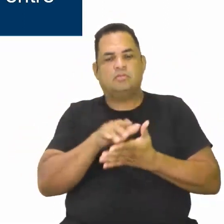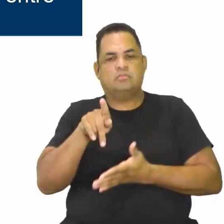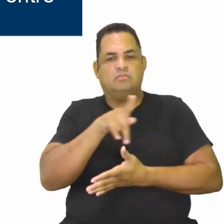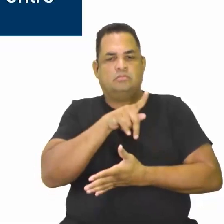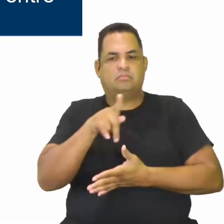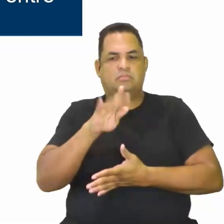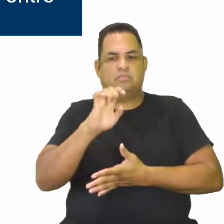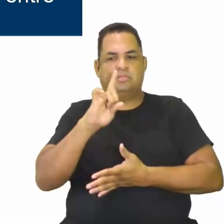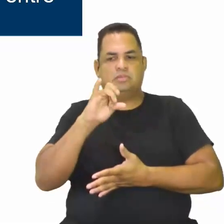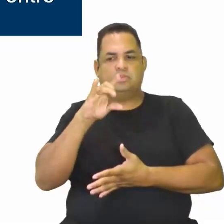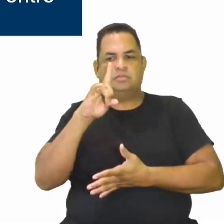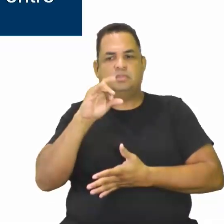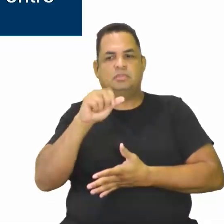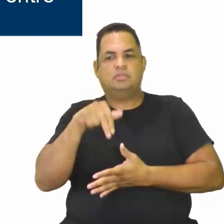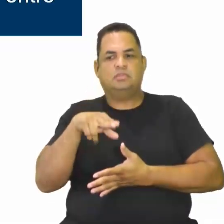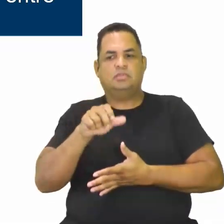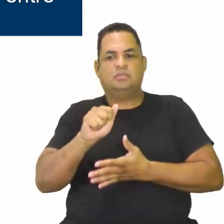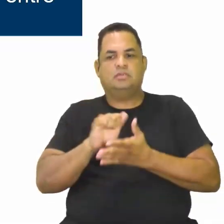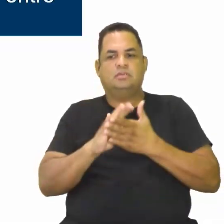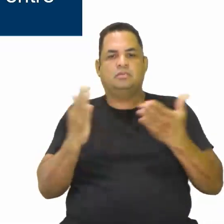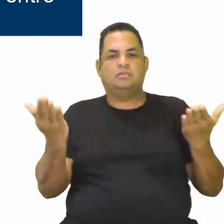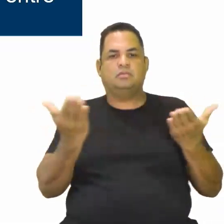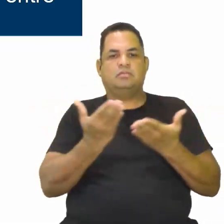Isso mesmo, tranquilinho.